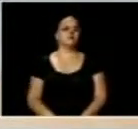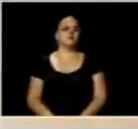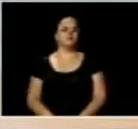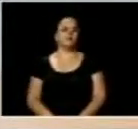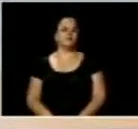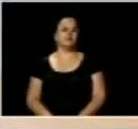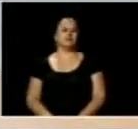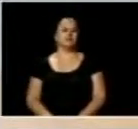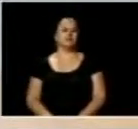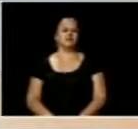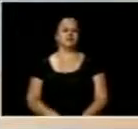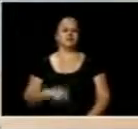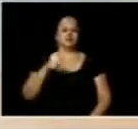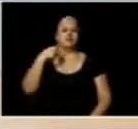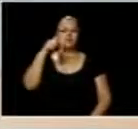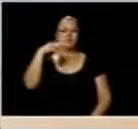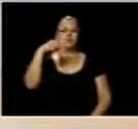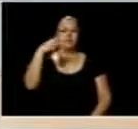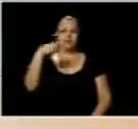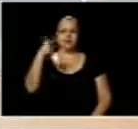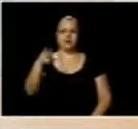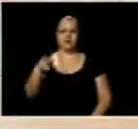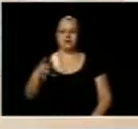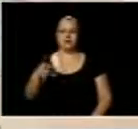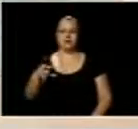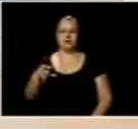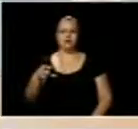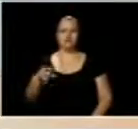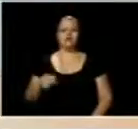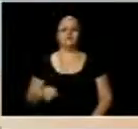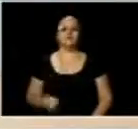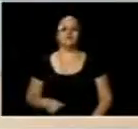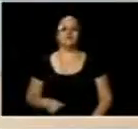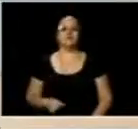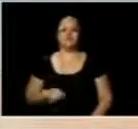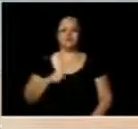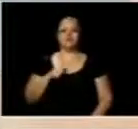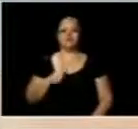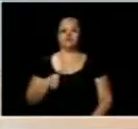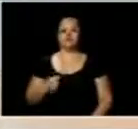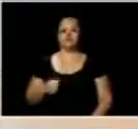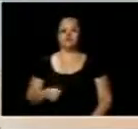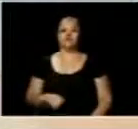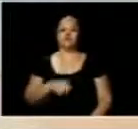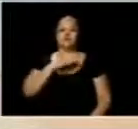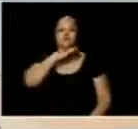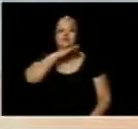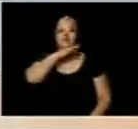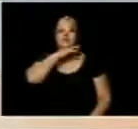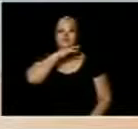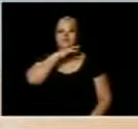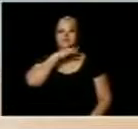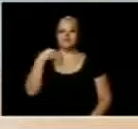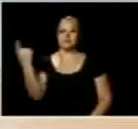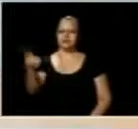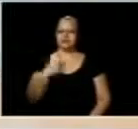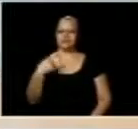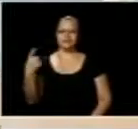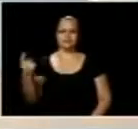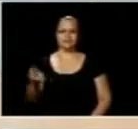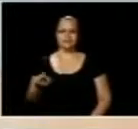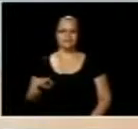Falava contra nós. Fazia todo aquele sardalhaço. O que está fazendo na cultura do Taubaté? É bom que a população que esteja